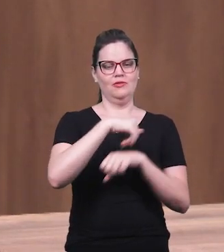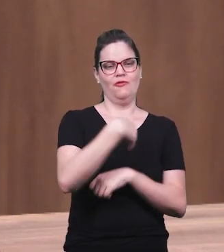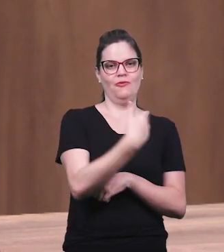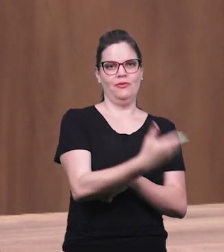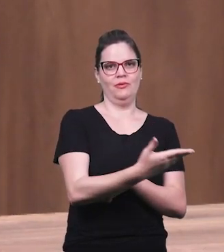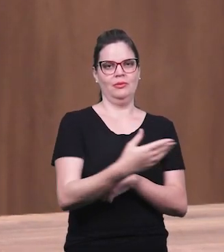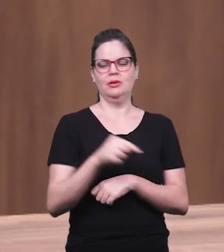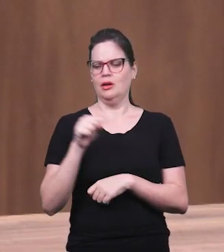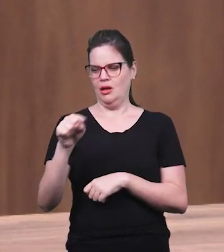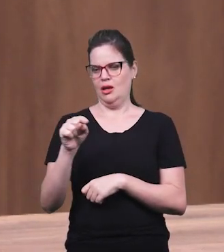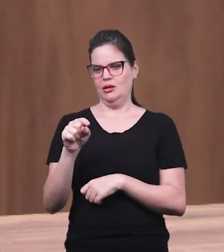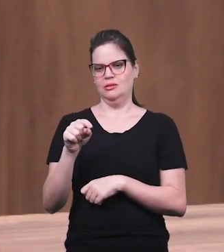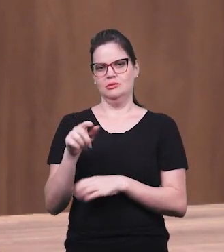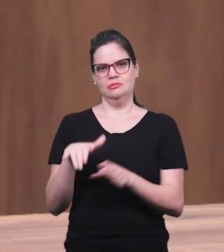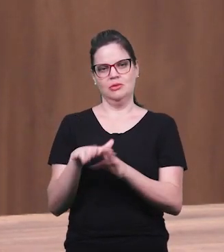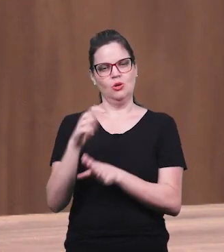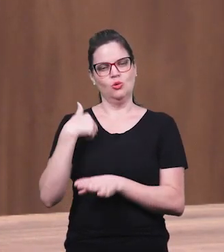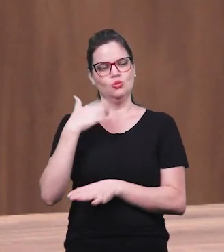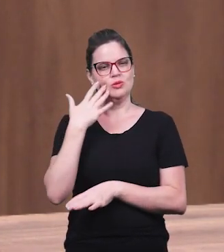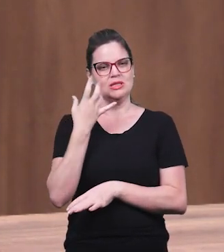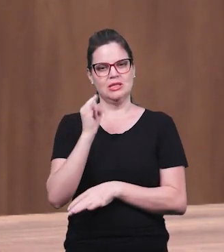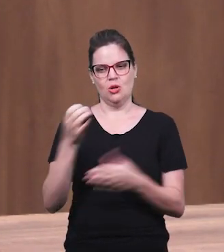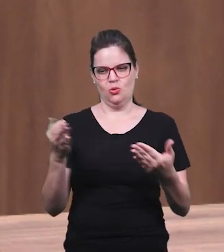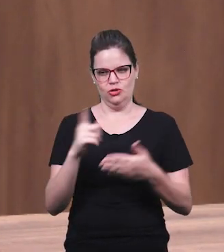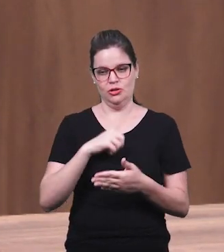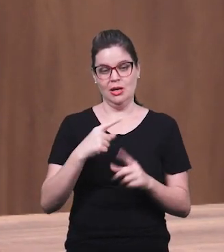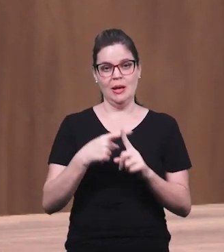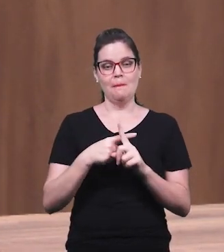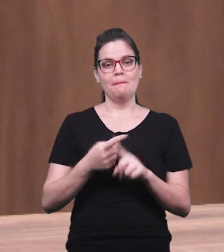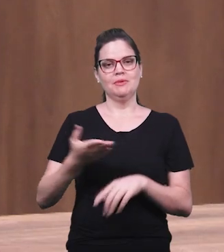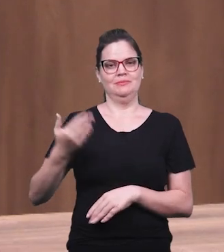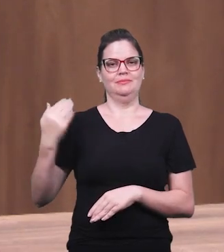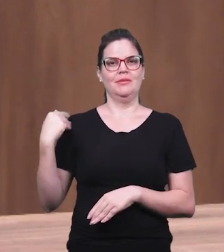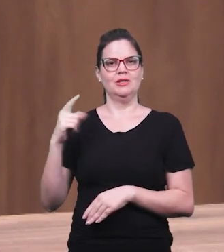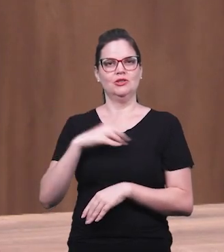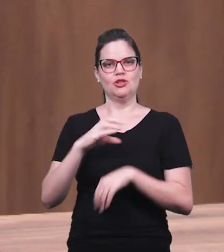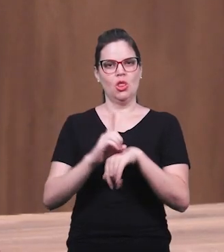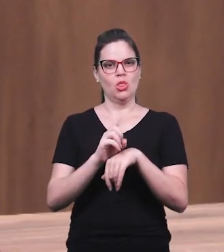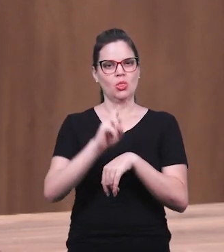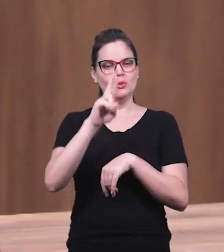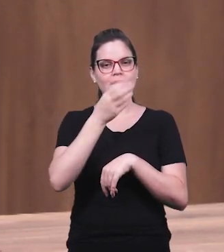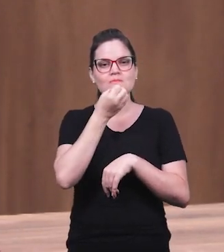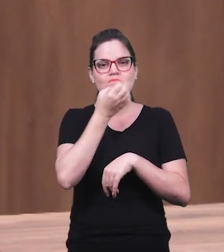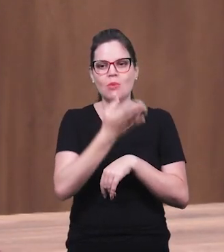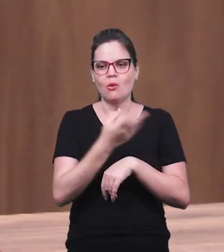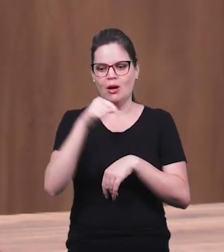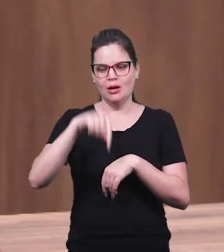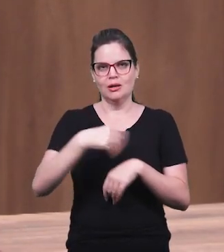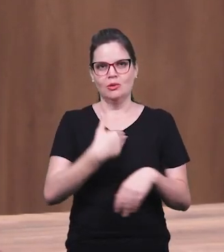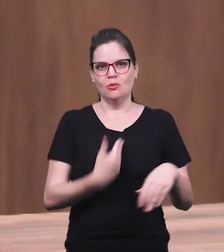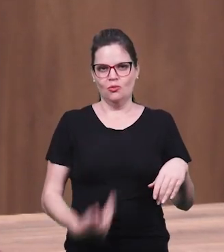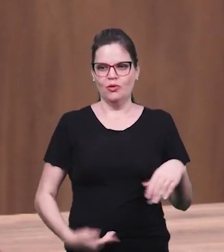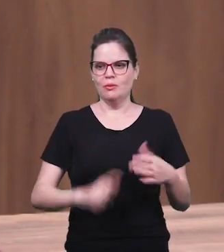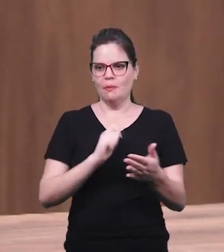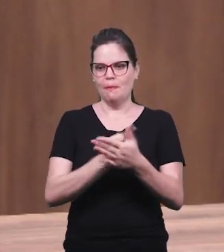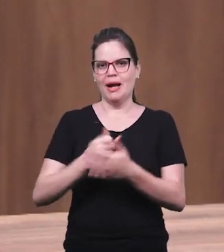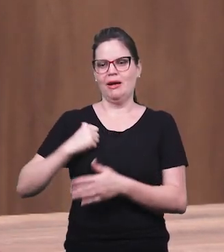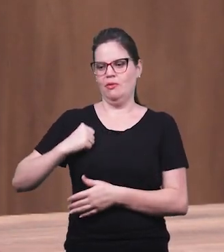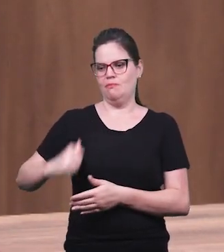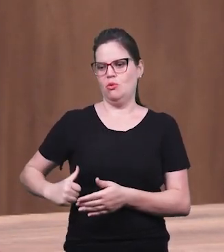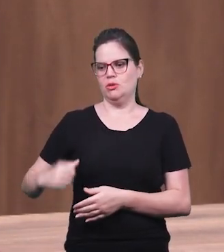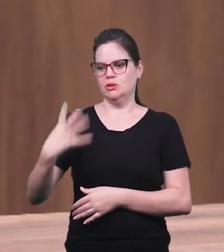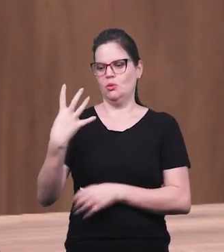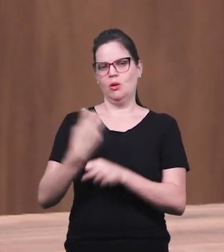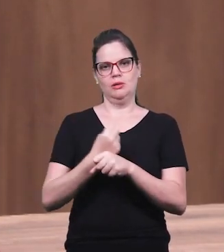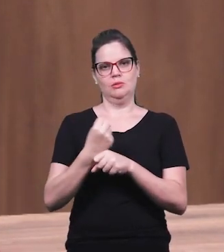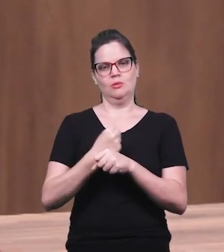Então, eu não sei se hoje já se faz, mas na época havia um programa de doutorado pleno. Então, o governo brasileiro pagava bolsas de 4